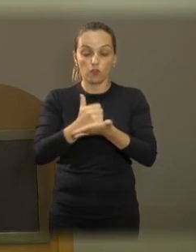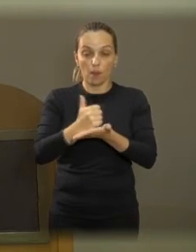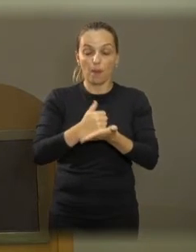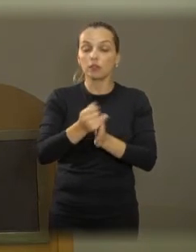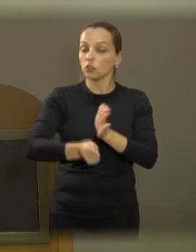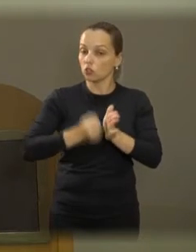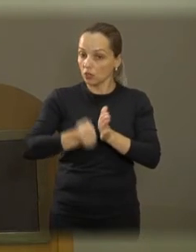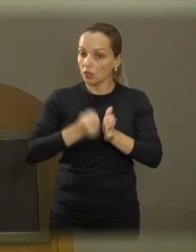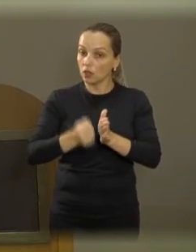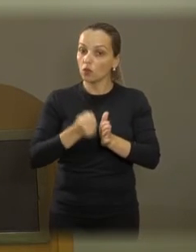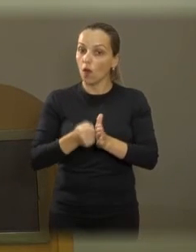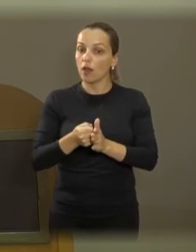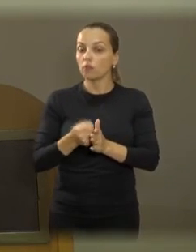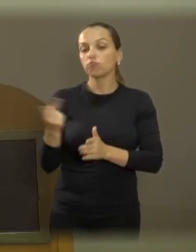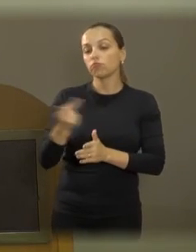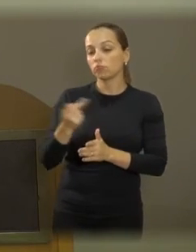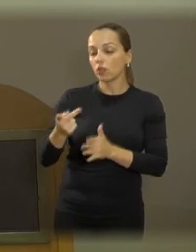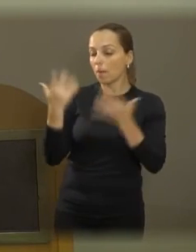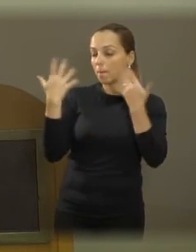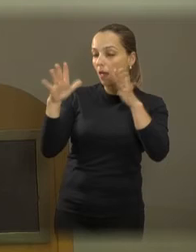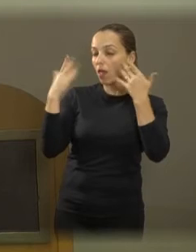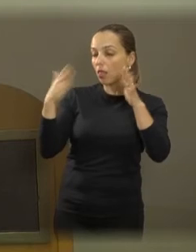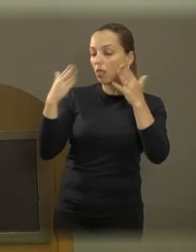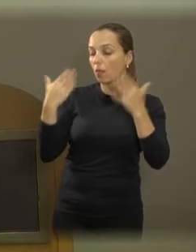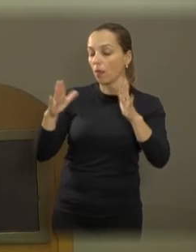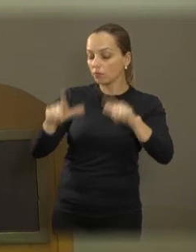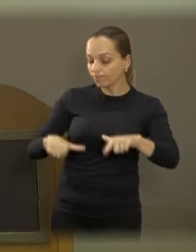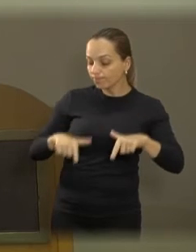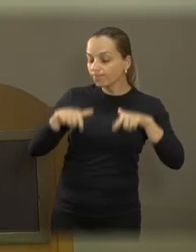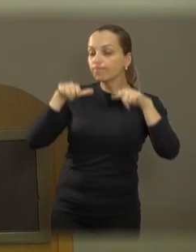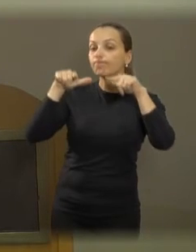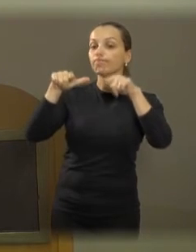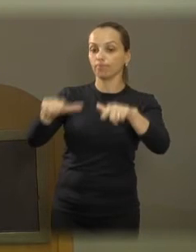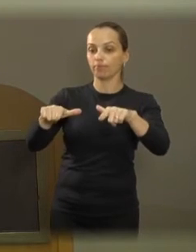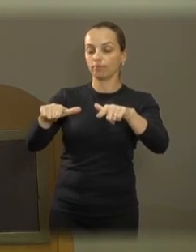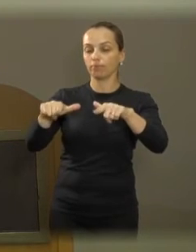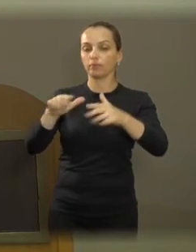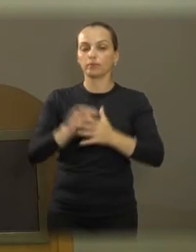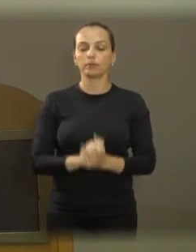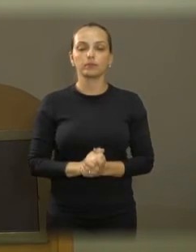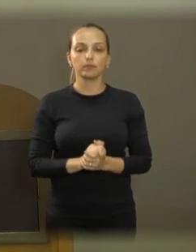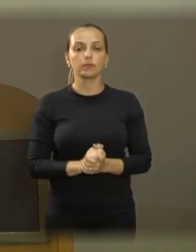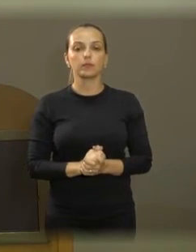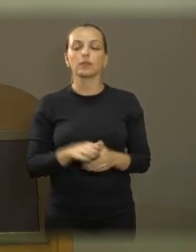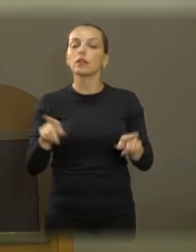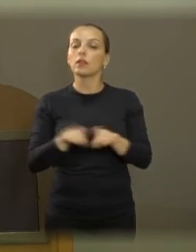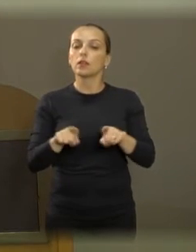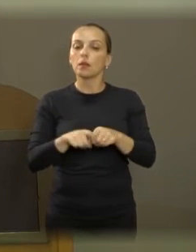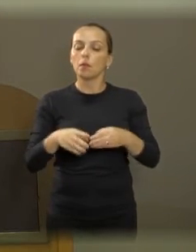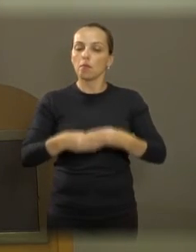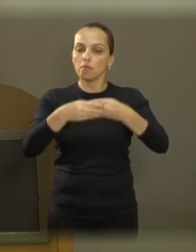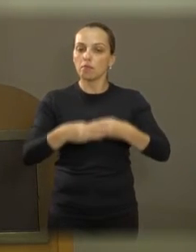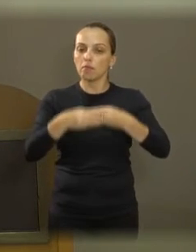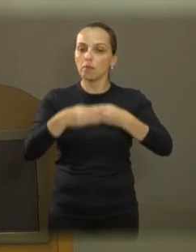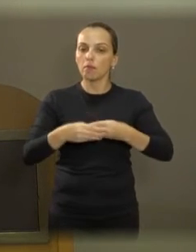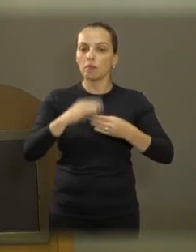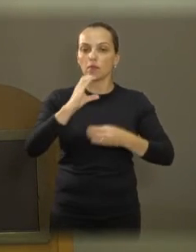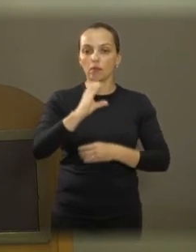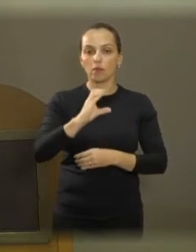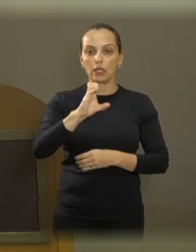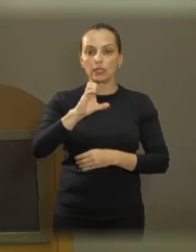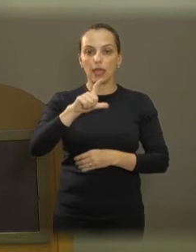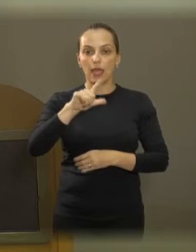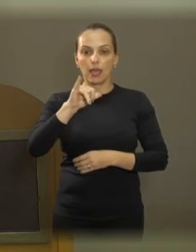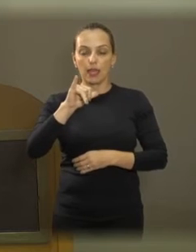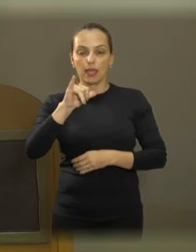essa homenagem, né, por essa comenda. Quero cumprimentar também a Celise,